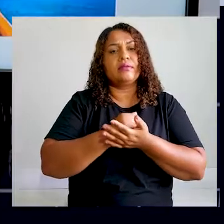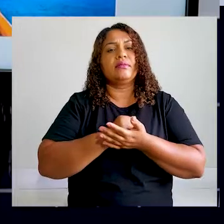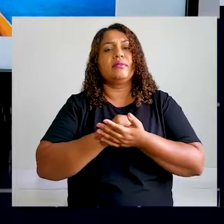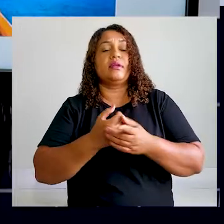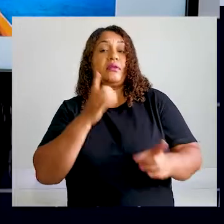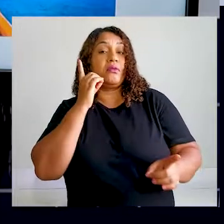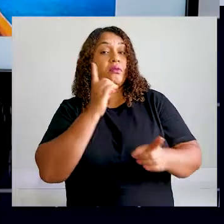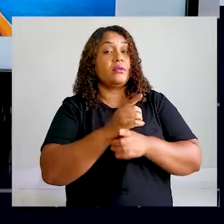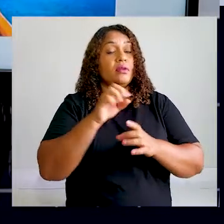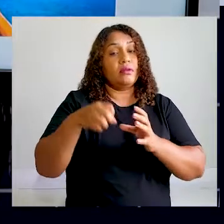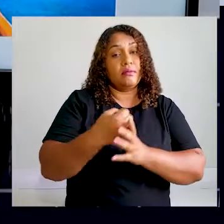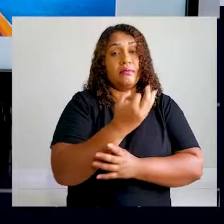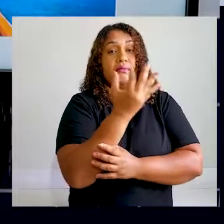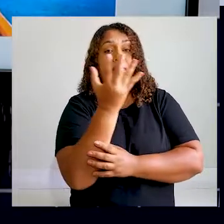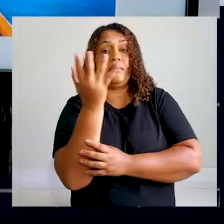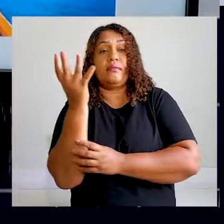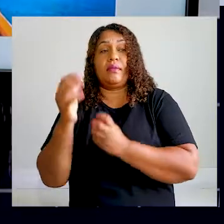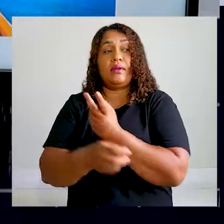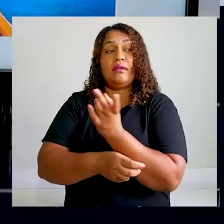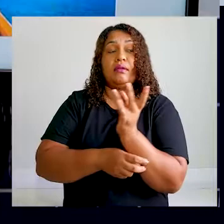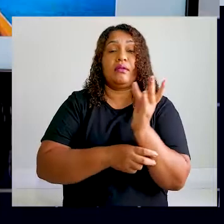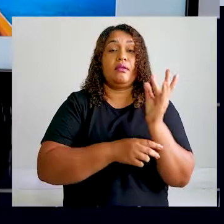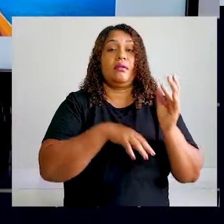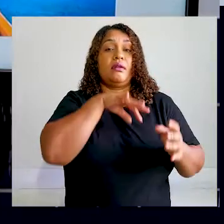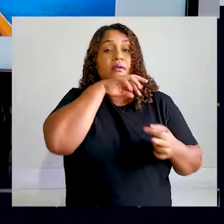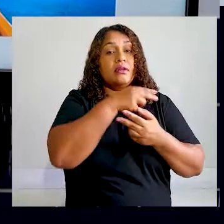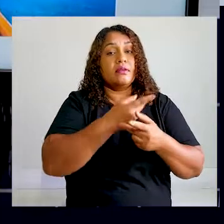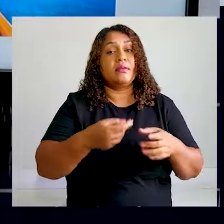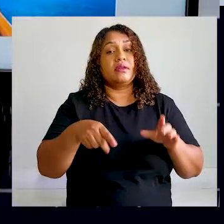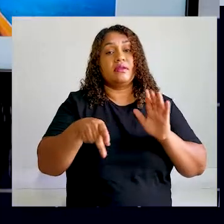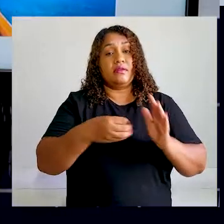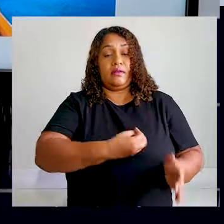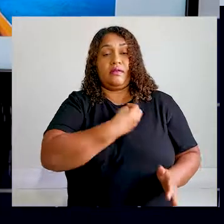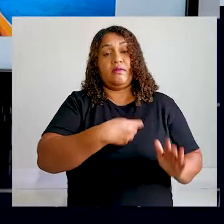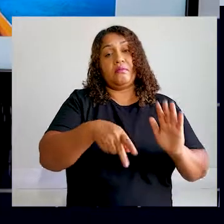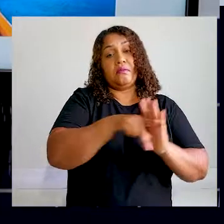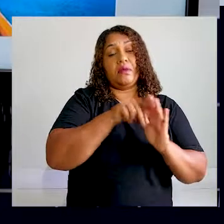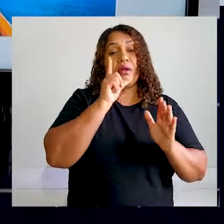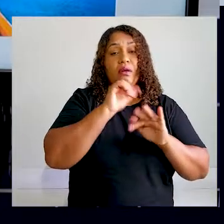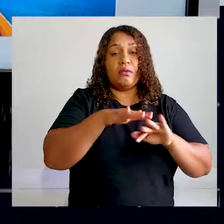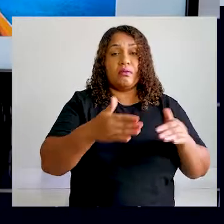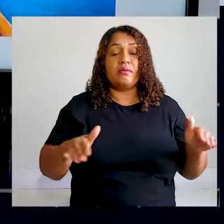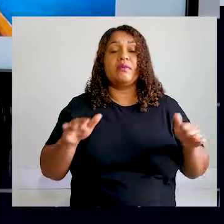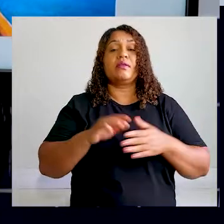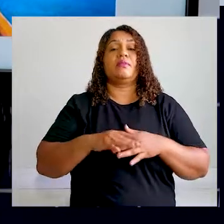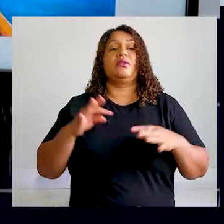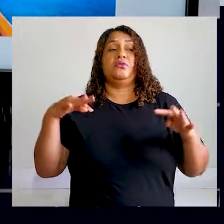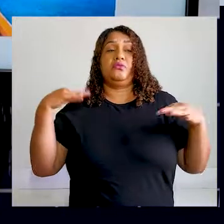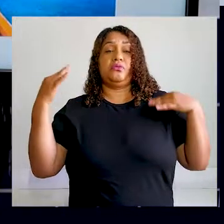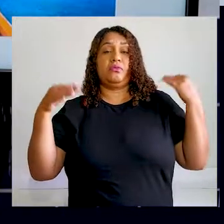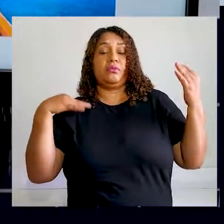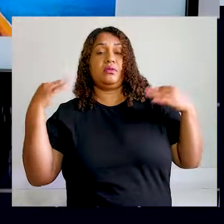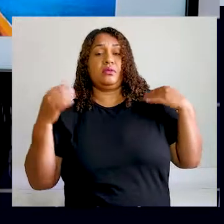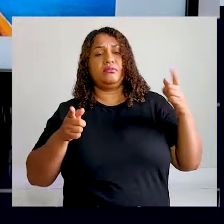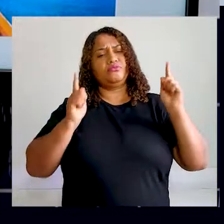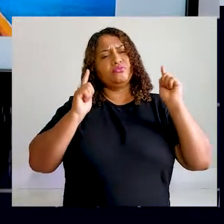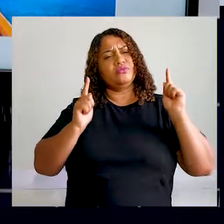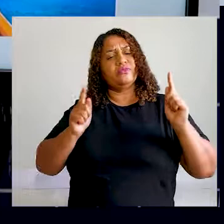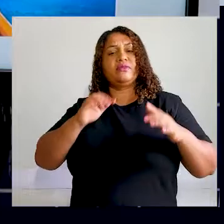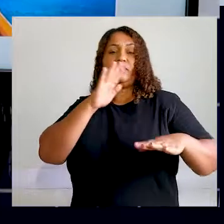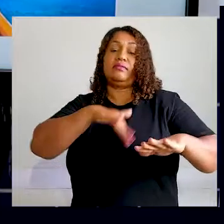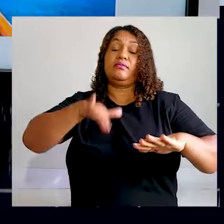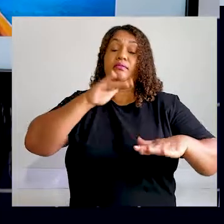de animais e plantas marinhas, sal, transporte, turismo e lazer nas